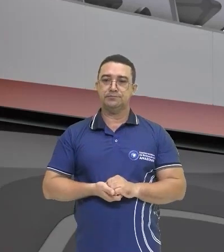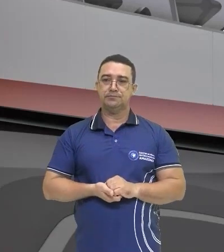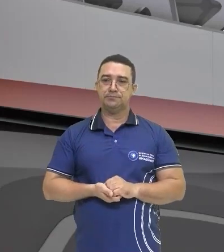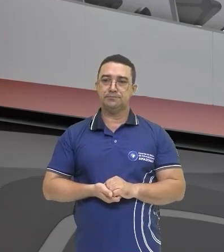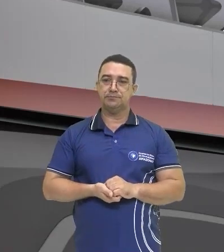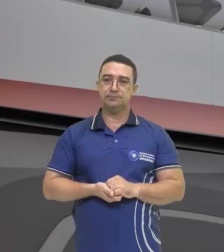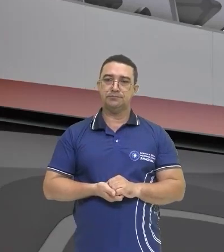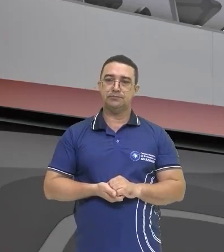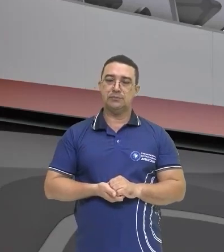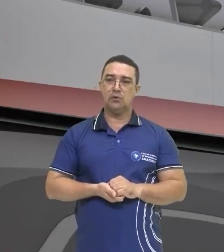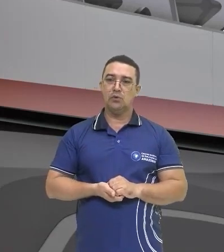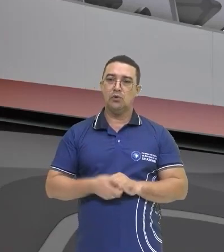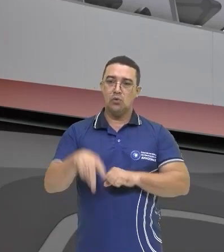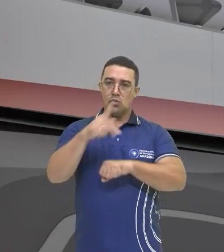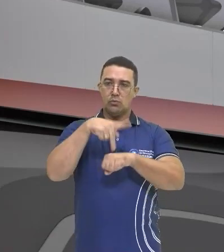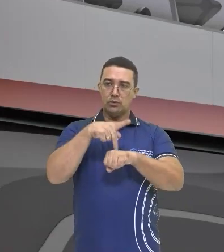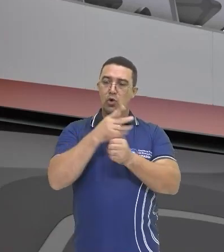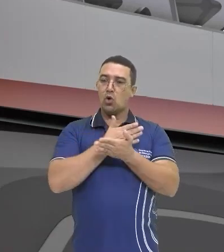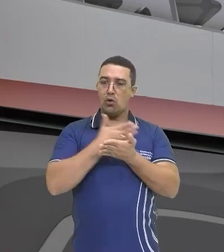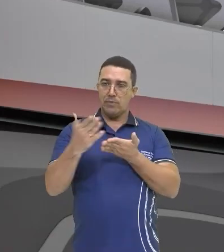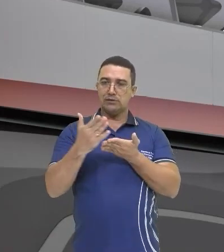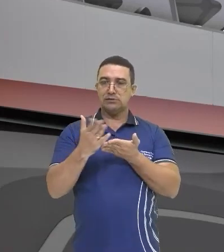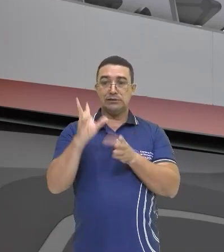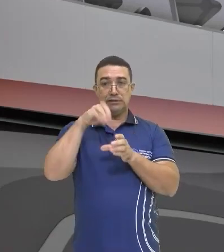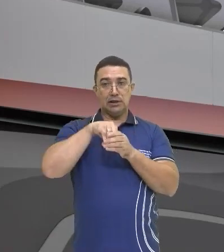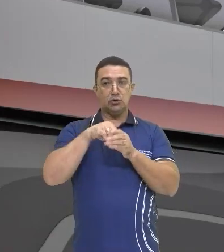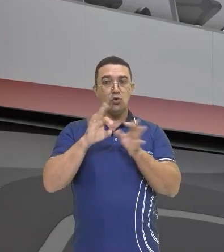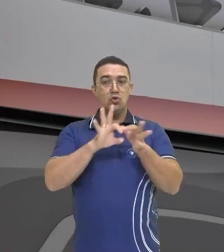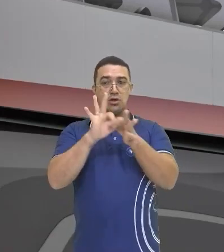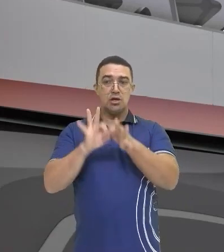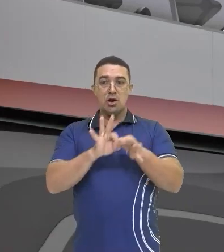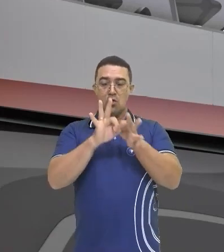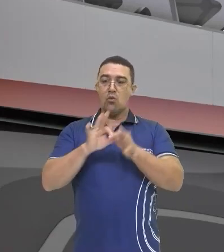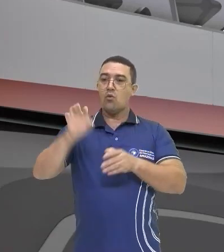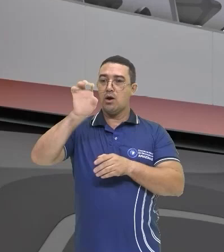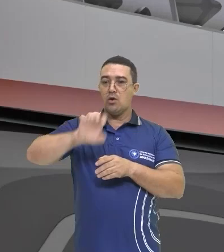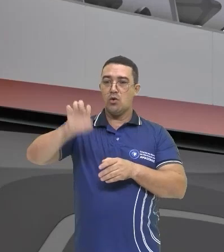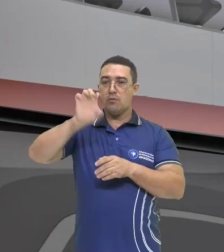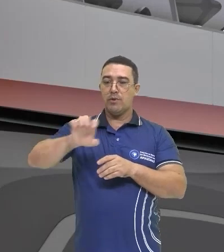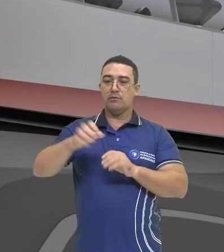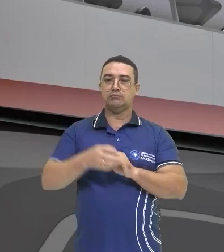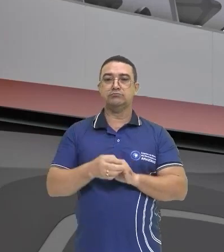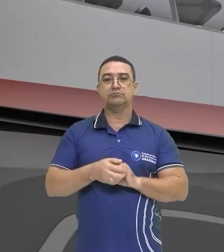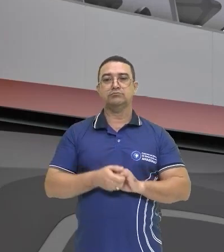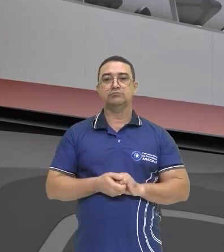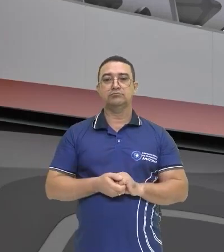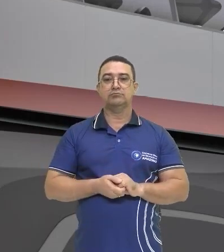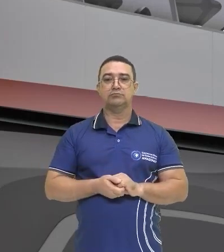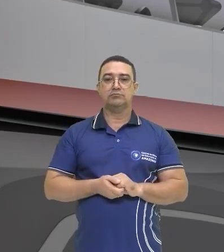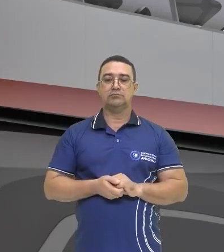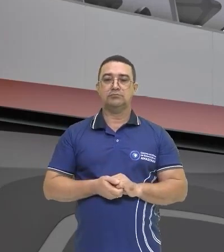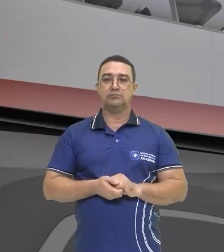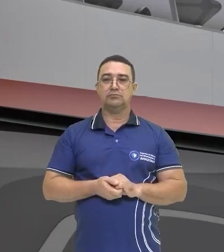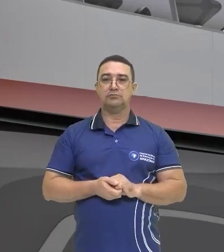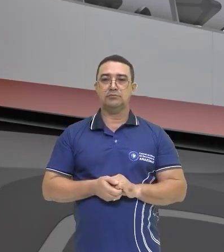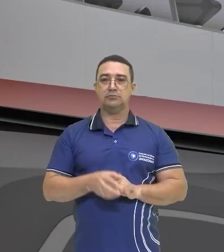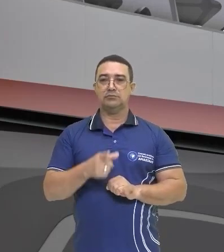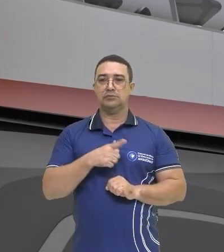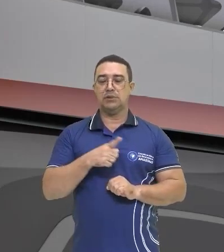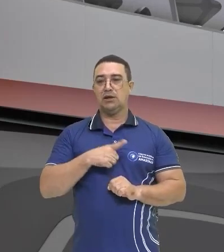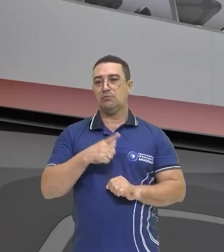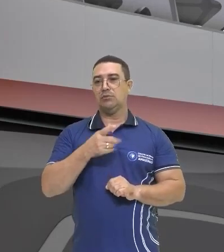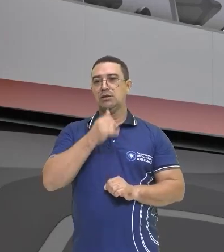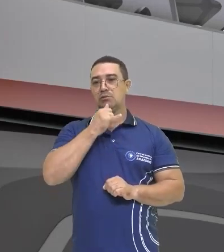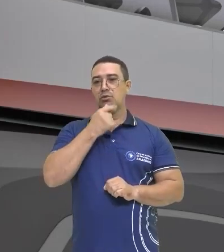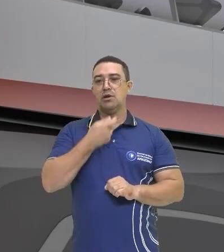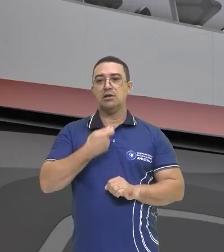parte da União Europeia. Temos alguns destaques para fazer, que é o caso da